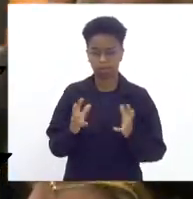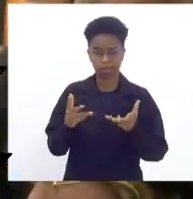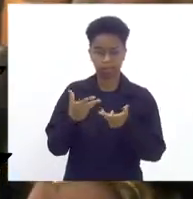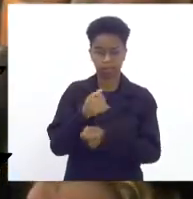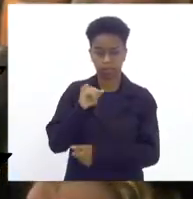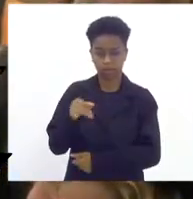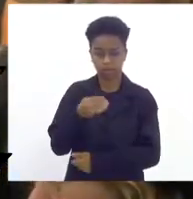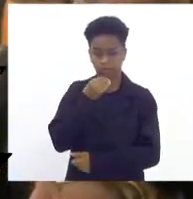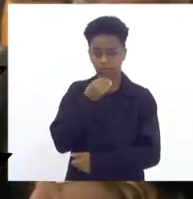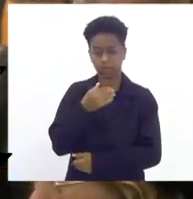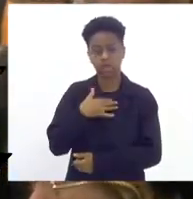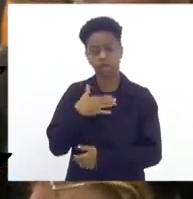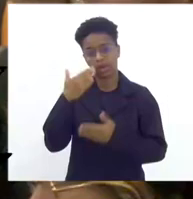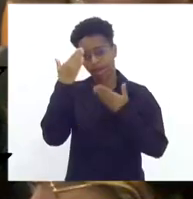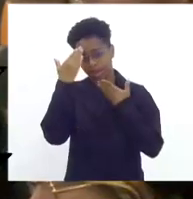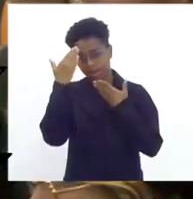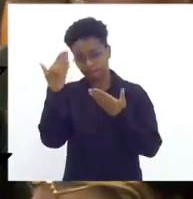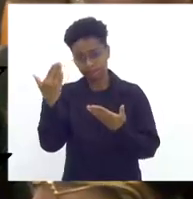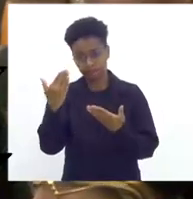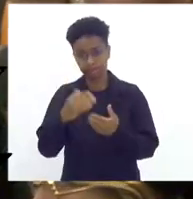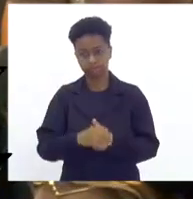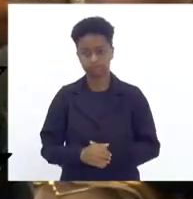Quero Agradecer